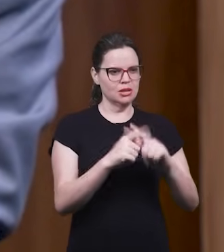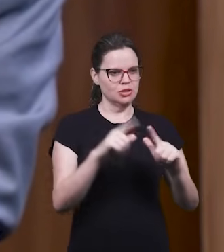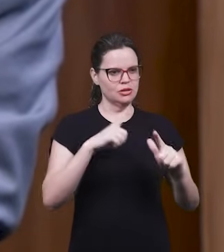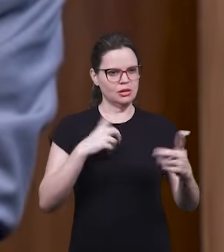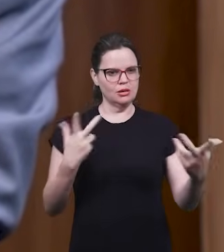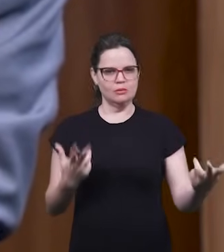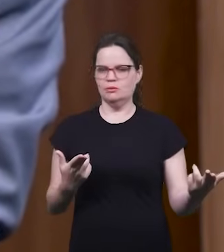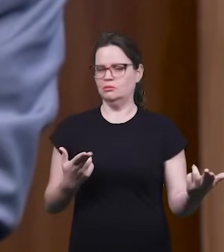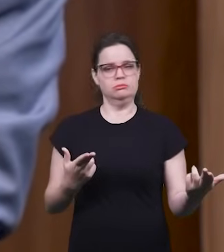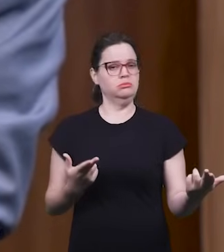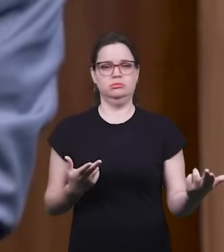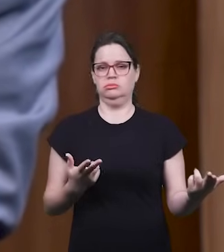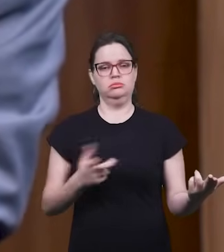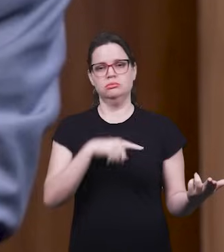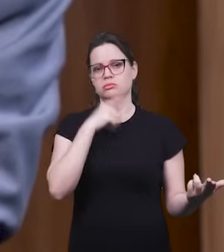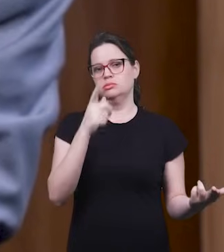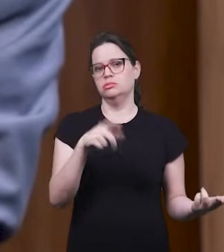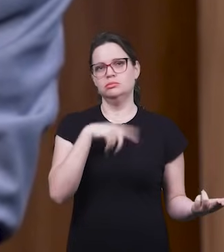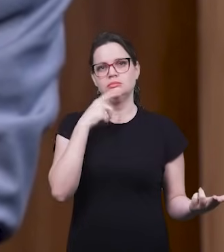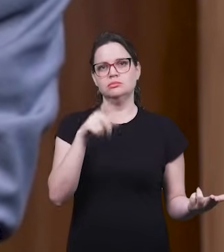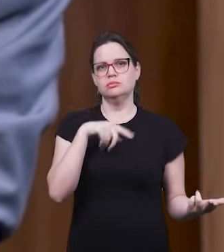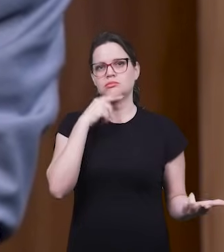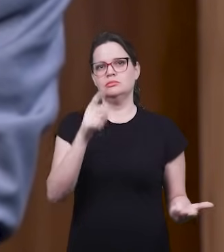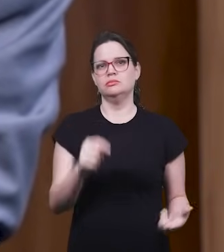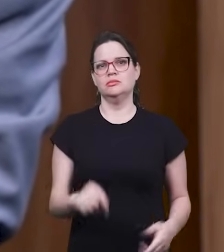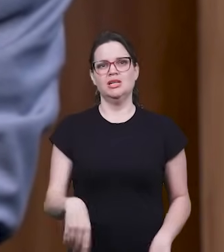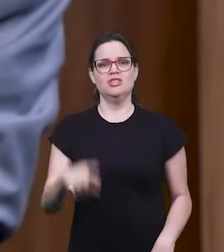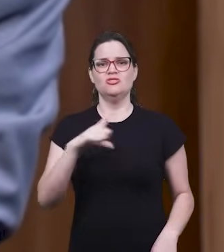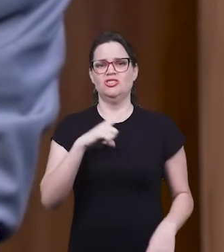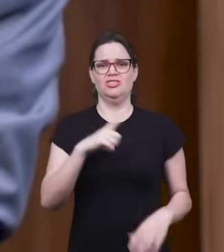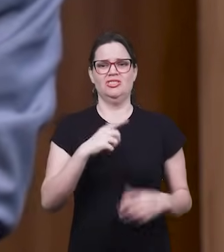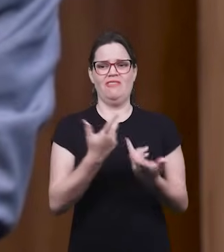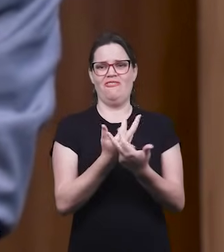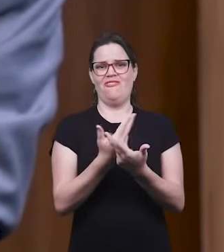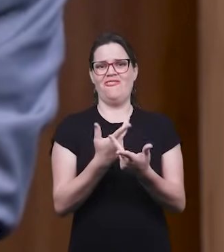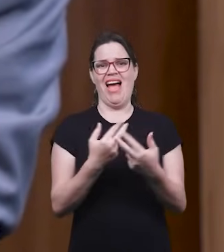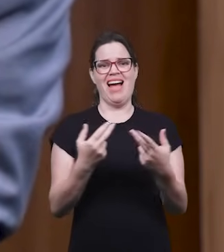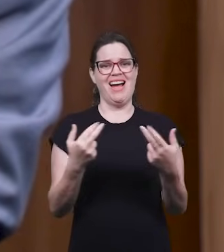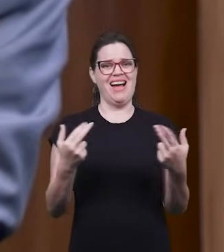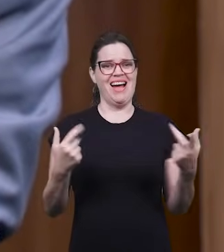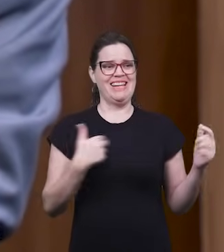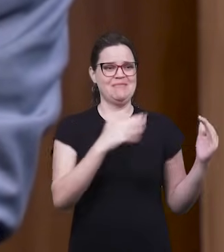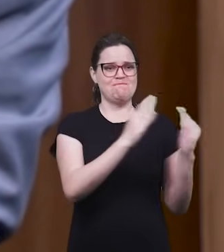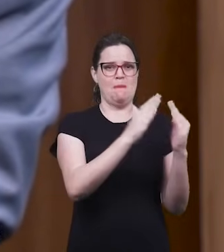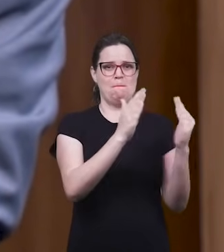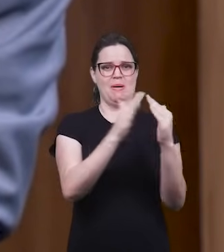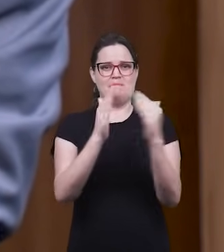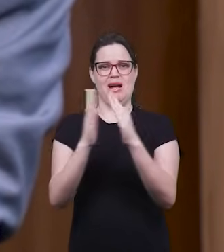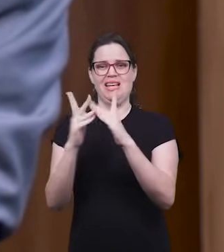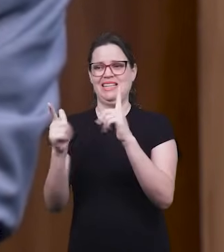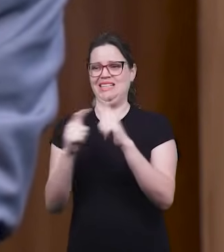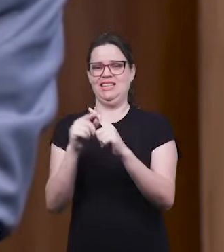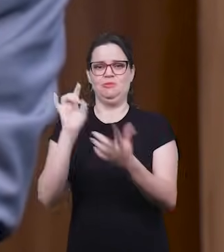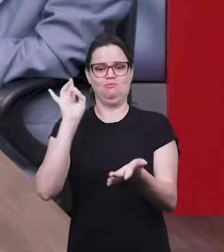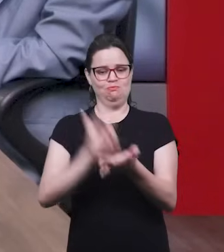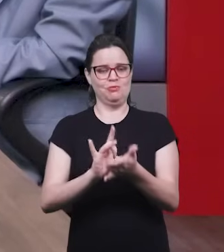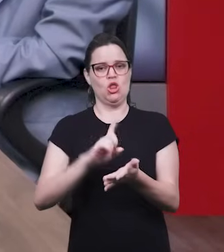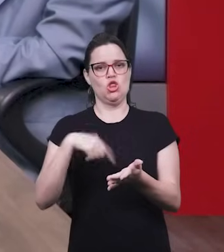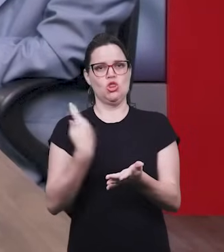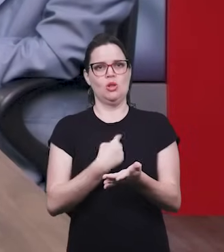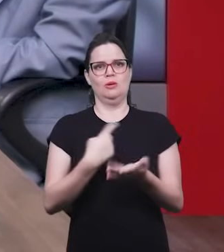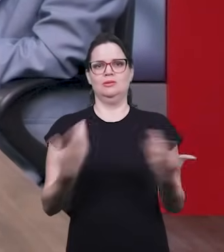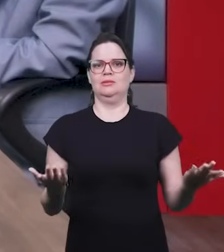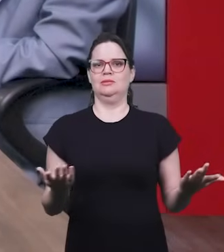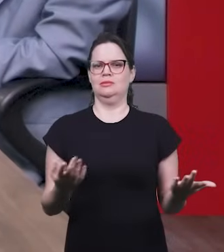conseguimos. Né? Hoje nós temos propriedades à vontade aí até para vender, se fosse o caso. Né? É